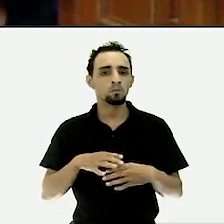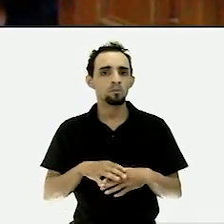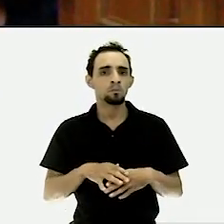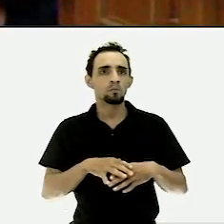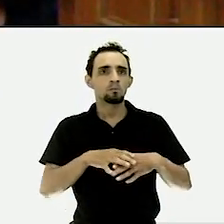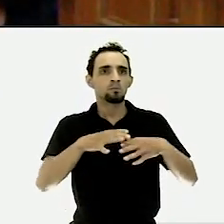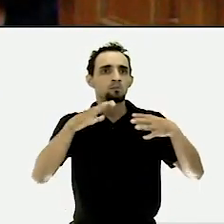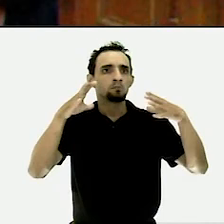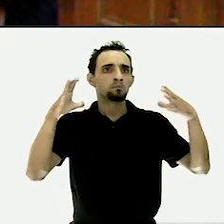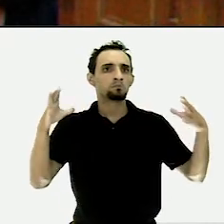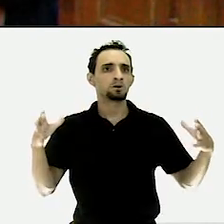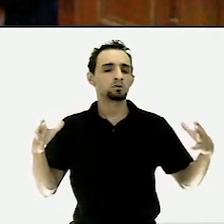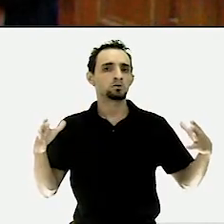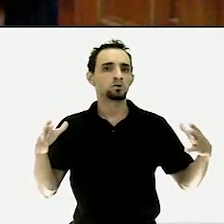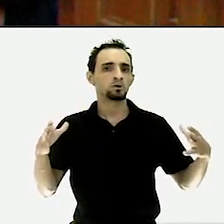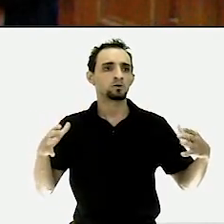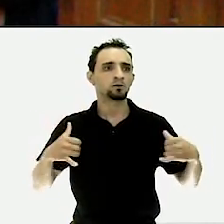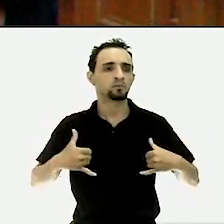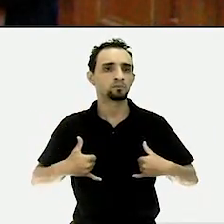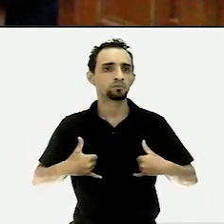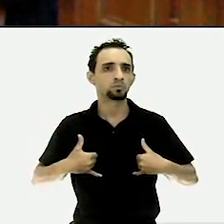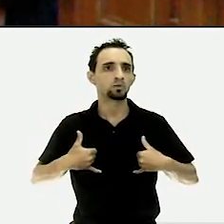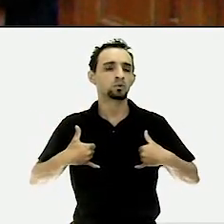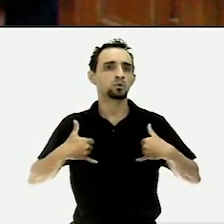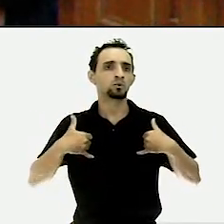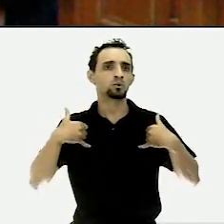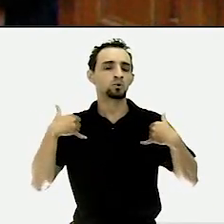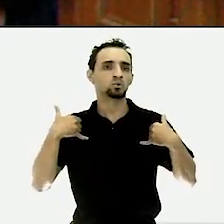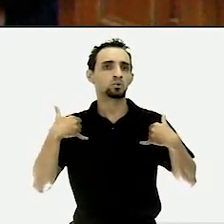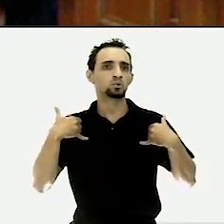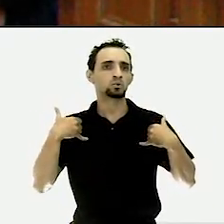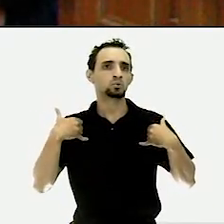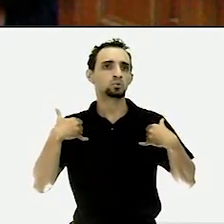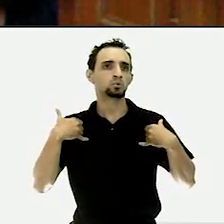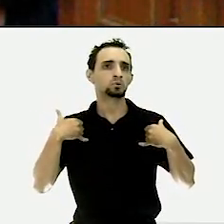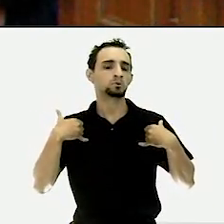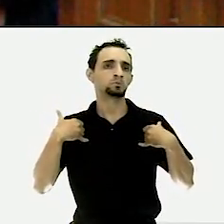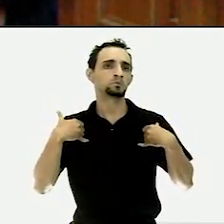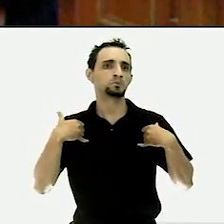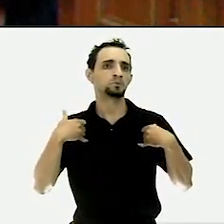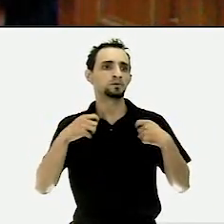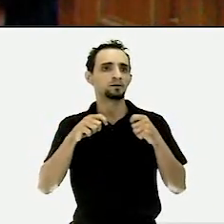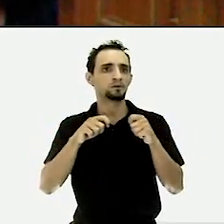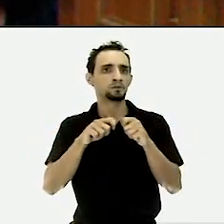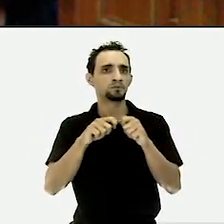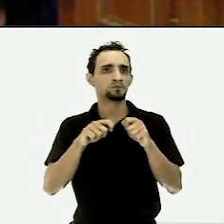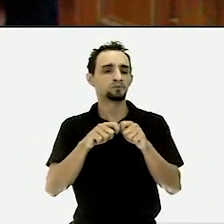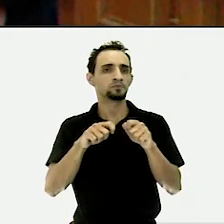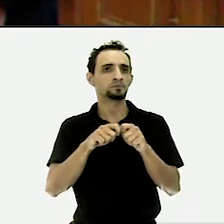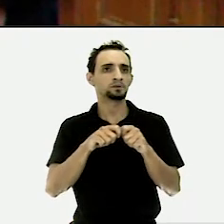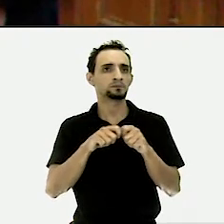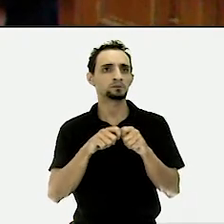corpo estranho engasgado nas suas vias aéreas, chamada manobra de Heimlich, ou Heimlich.